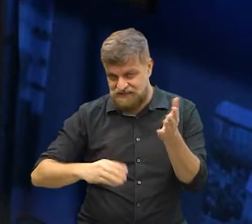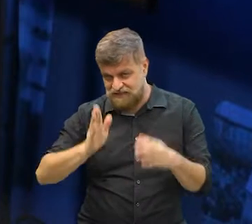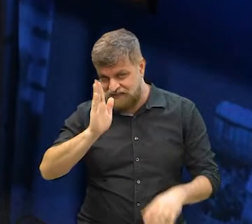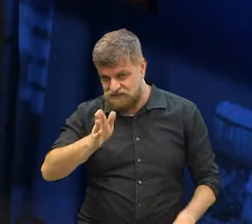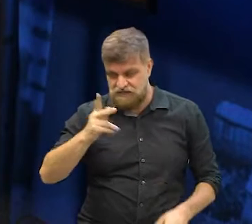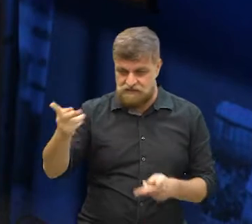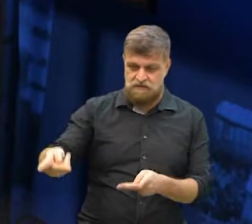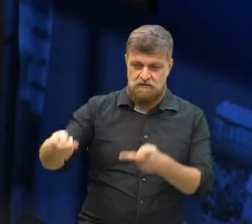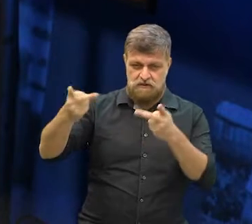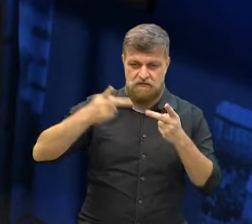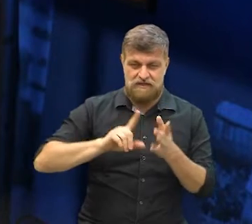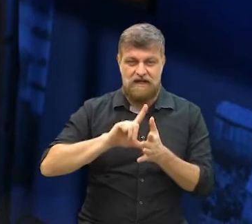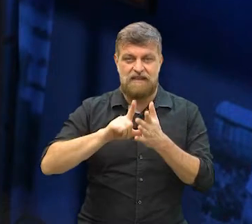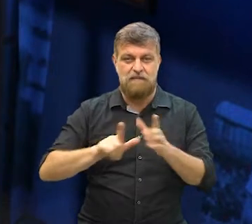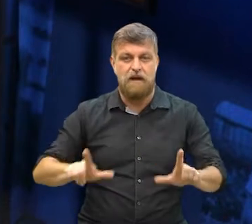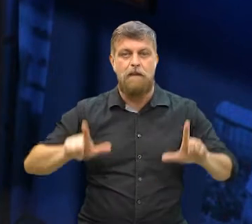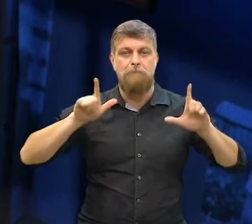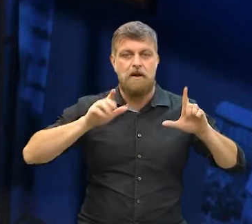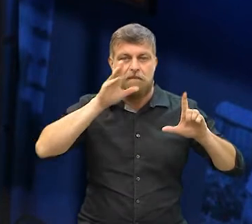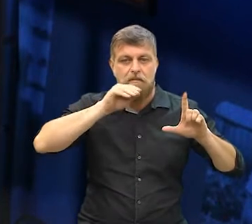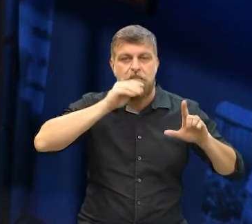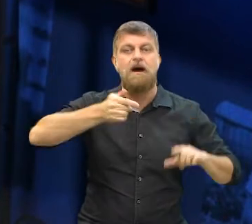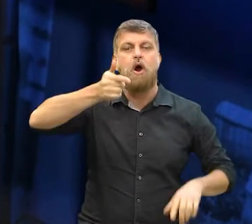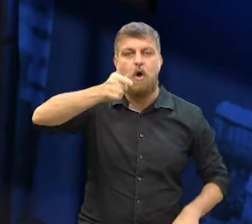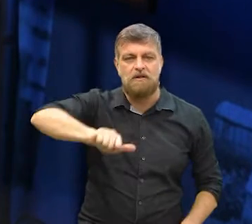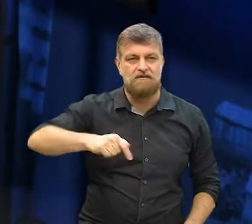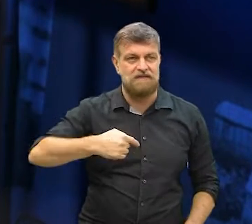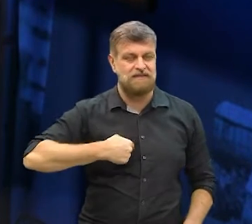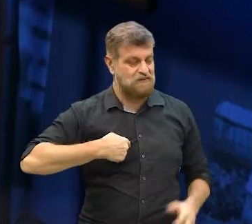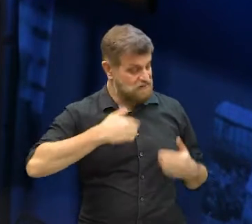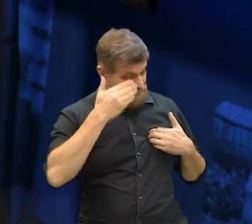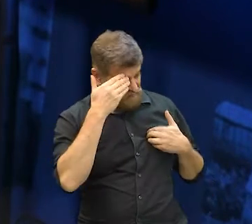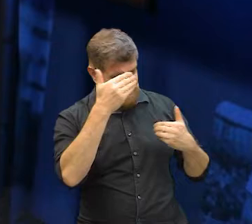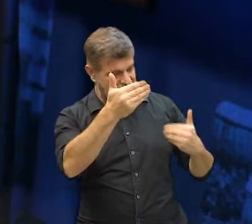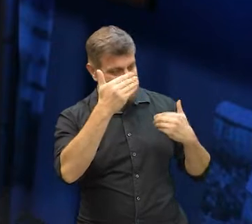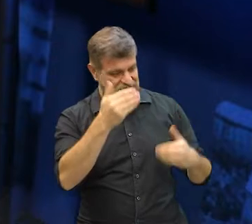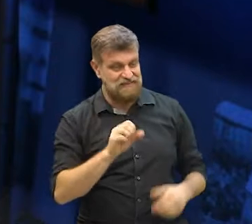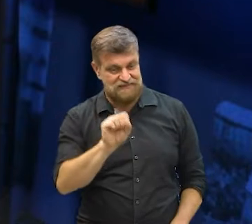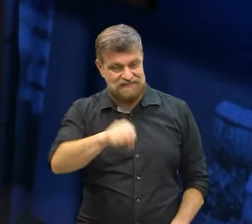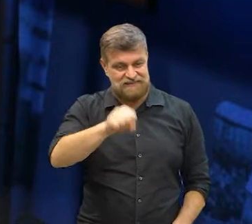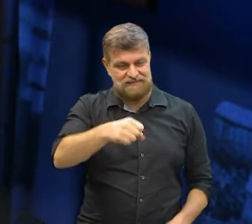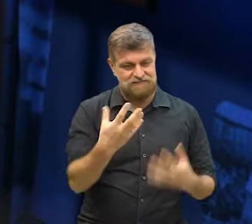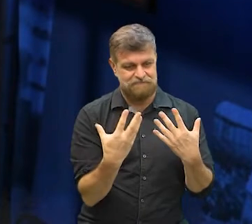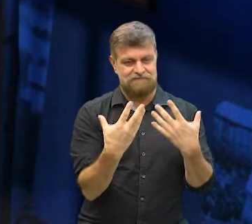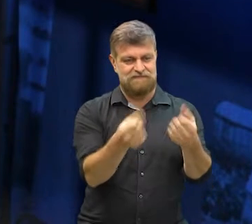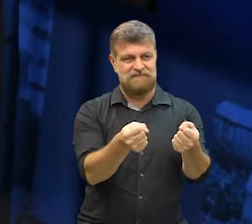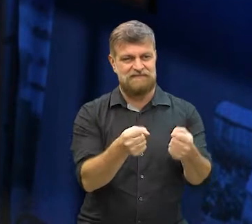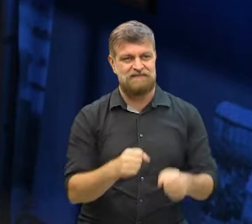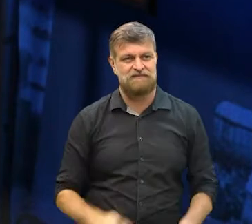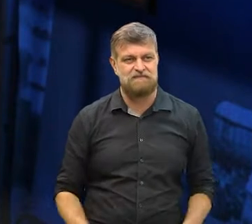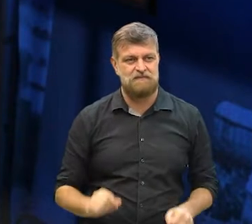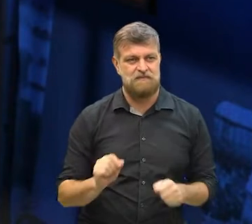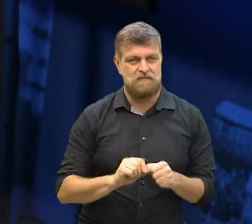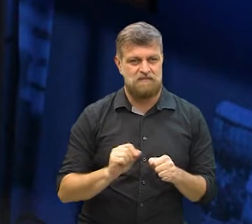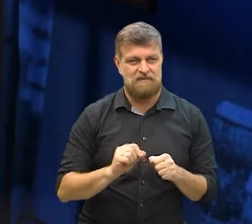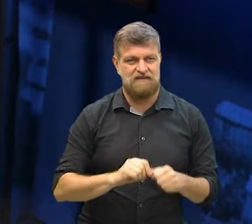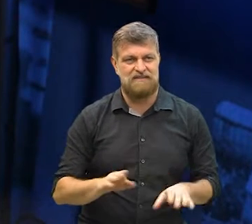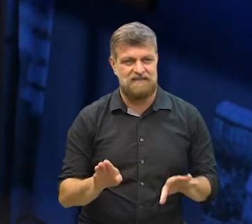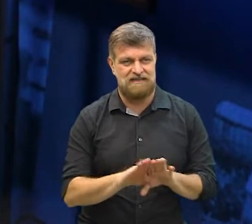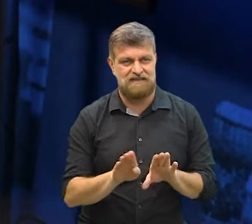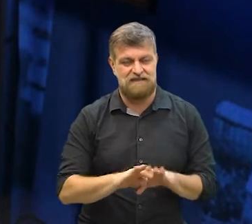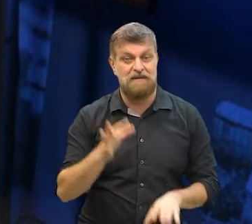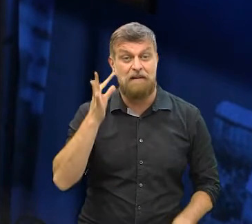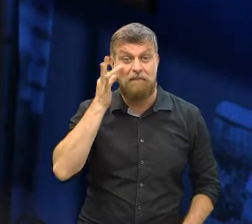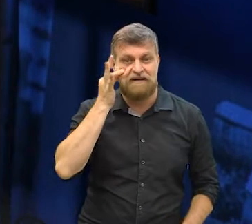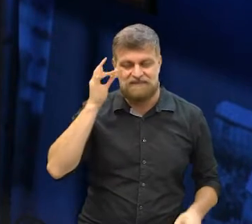agendadas. Então fica o Sim. convite para você voltar aqui com a gente. Ah, eu agradeço muito, eu volto sim. Eu volto, a gente pode fazer aí um